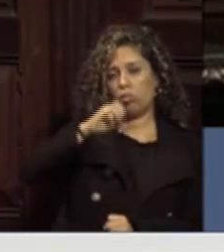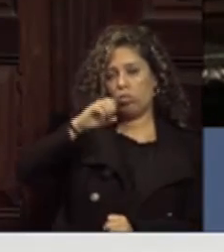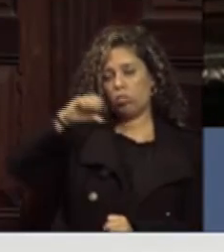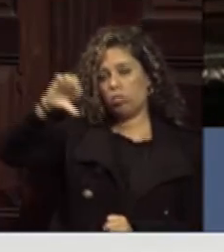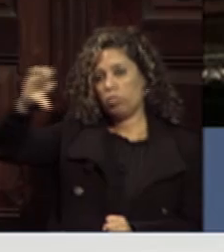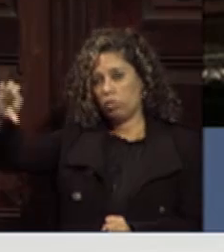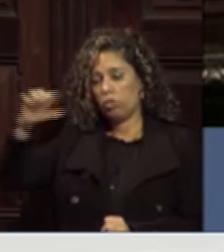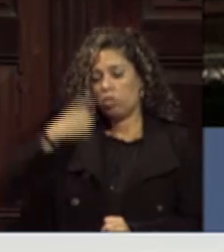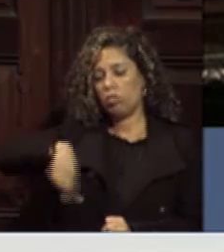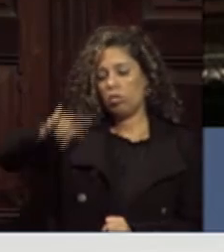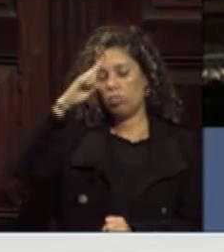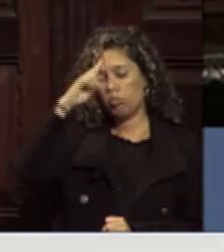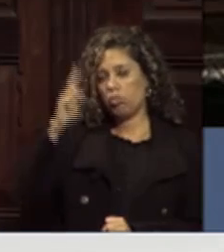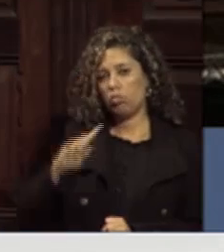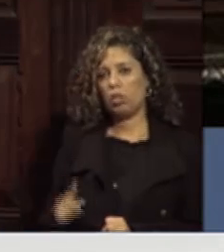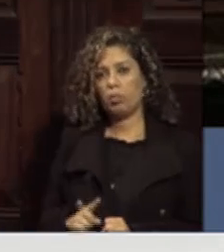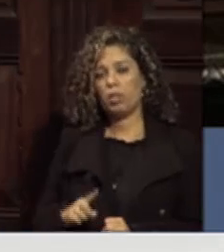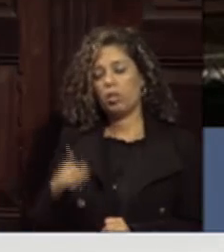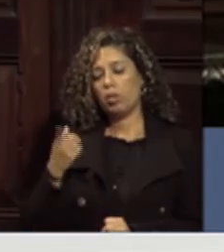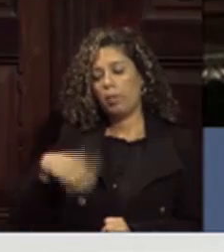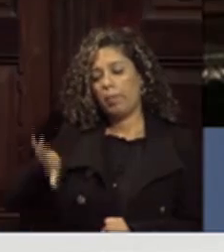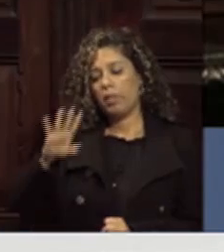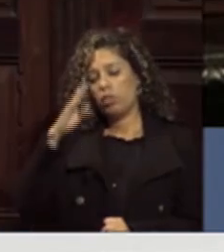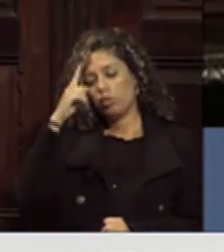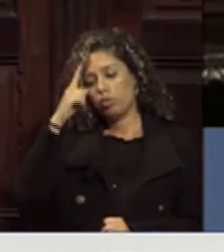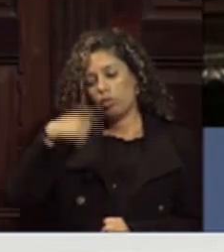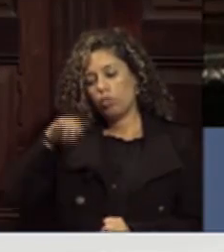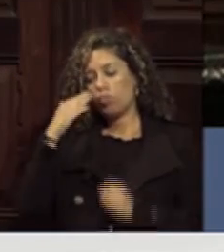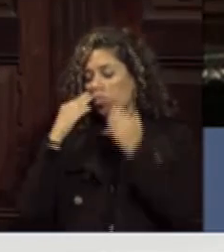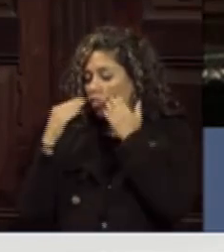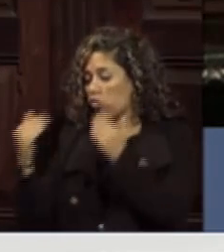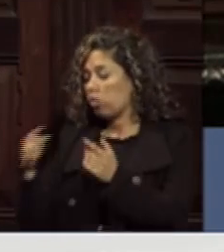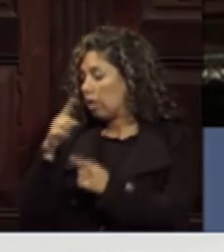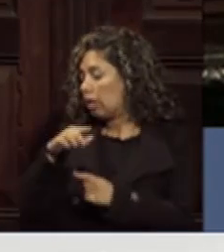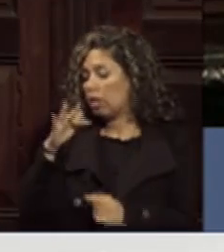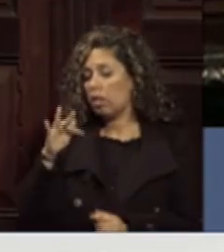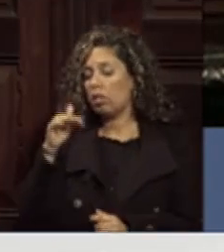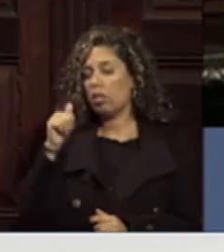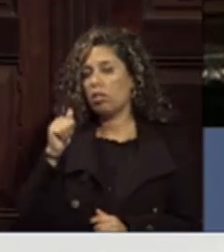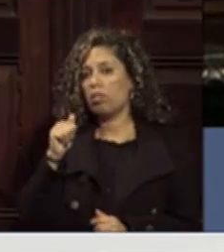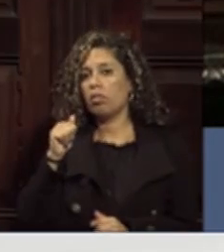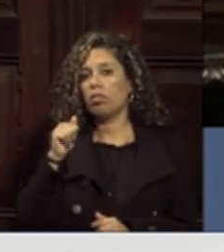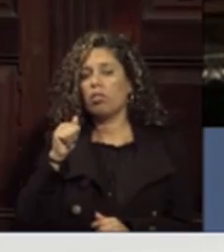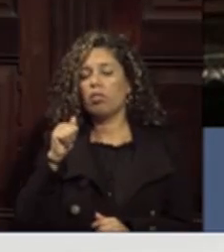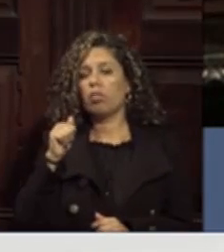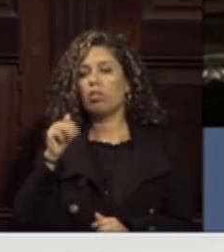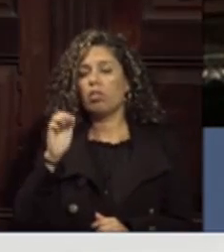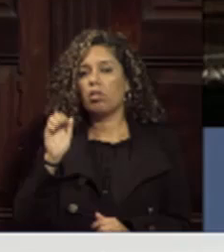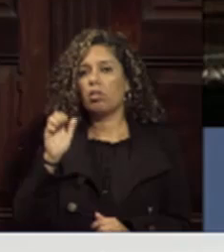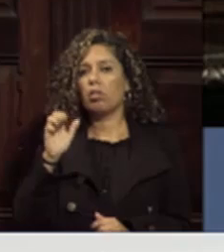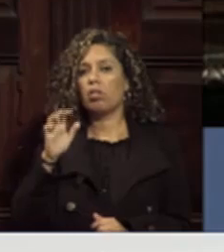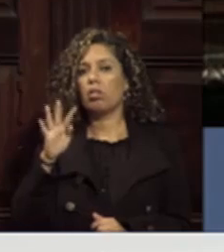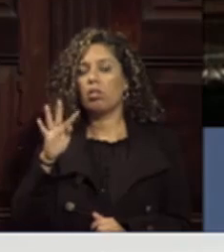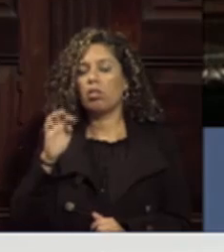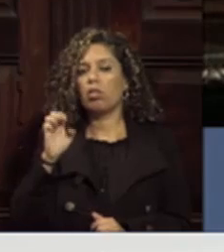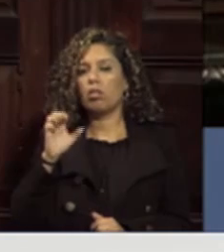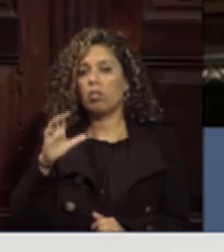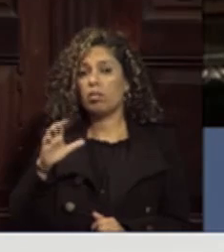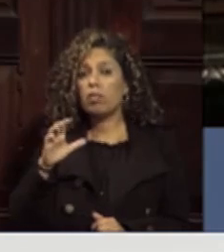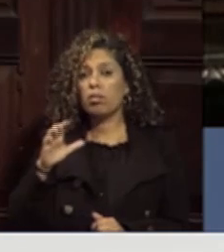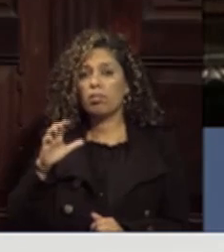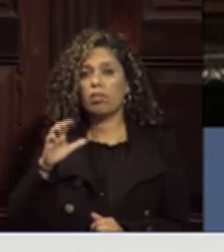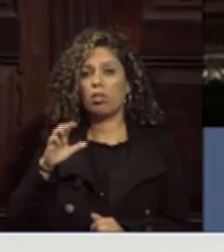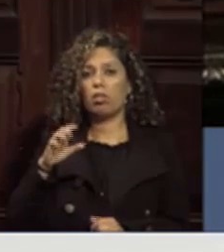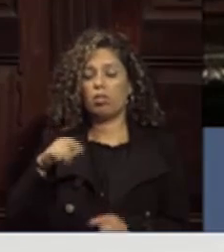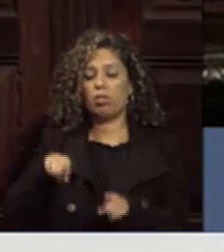da FAETEC, eles sabem que tem uma rede de proteção republicana e vigilante